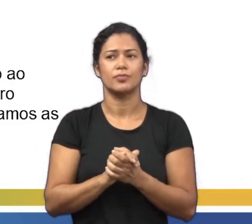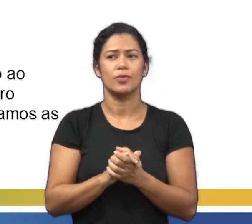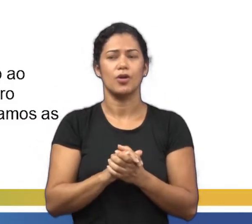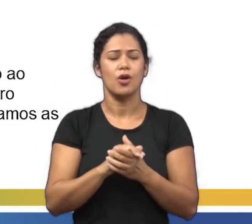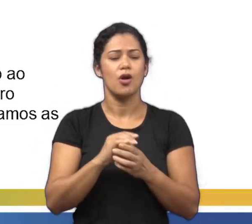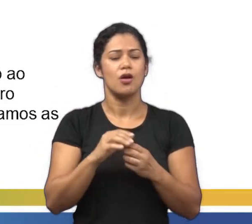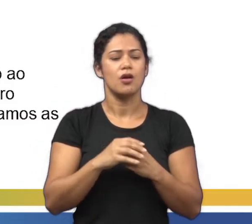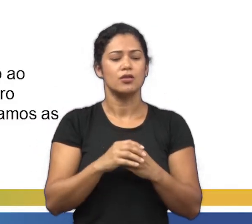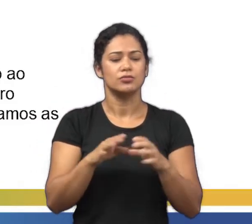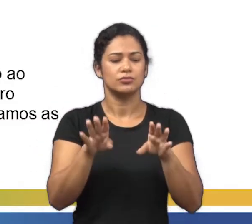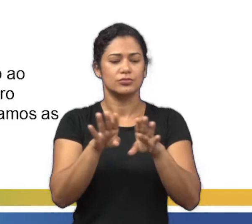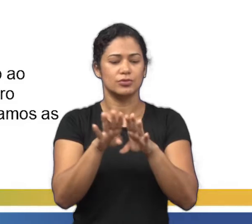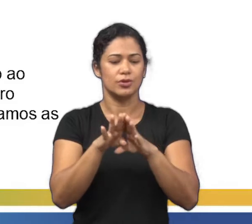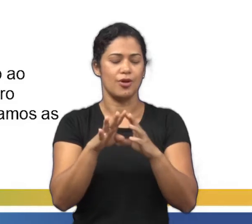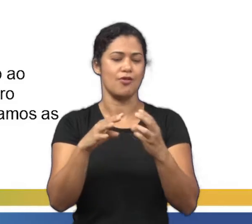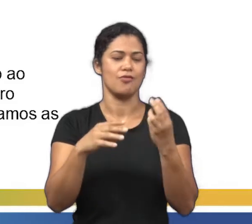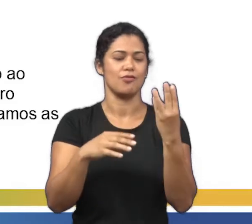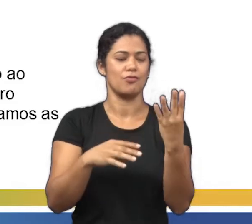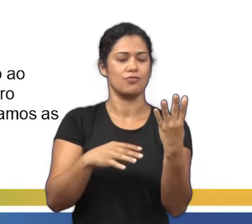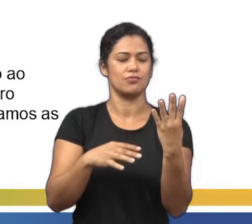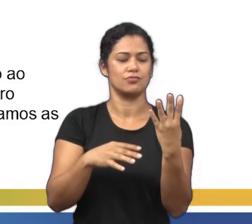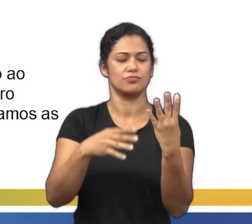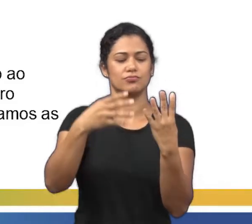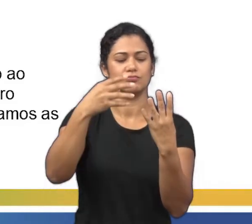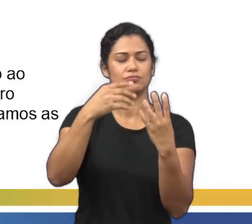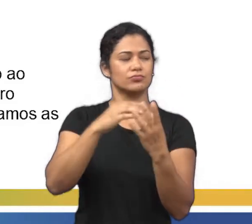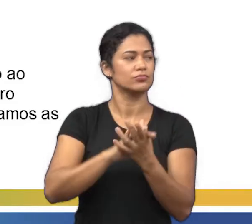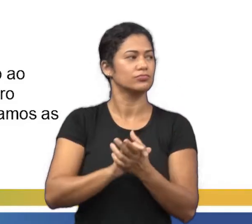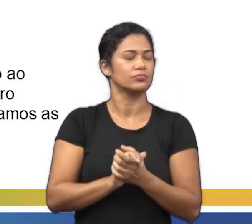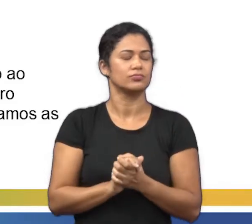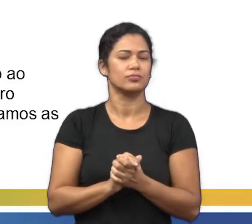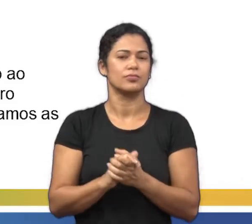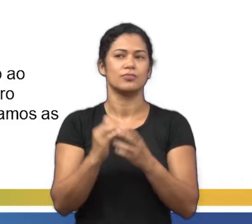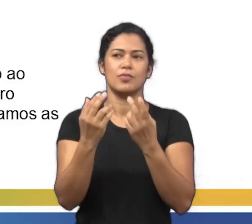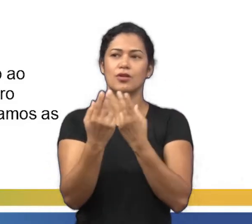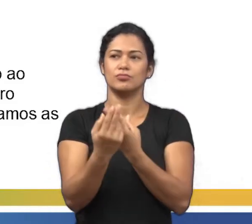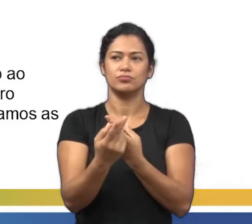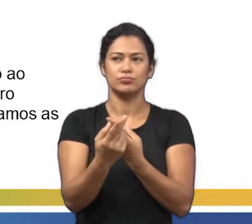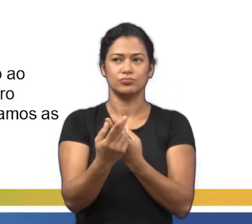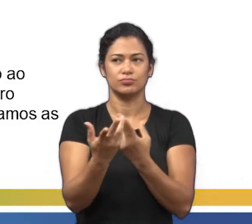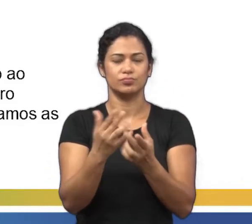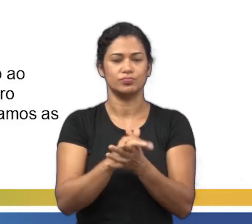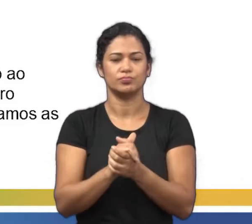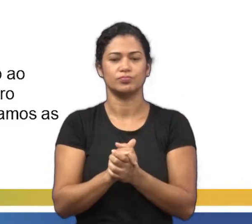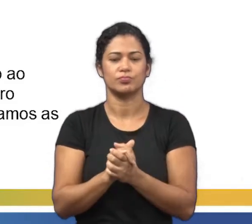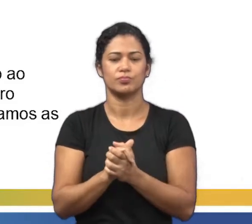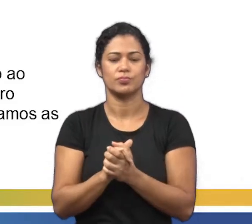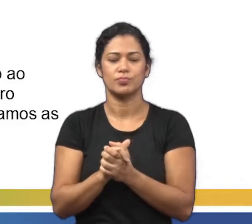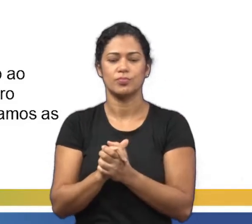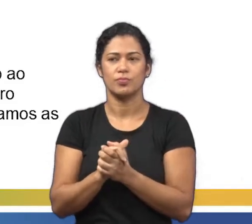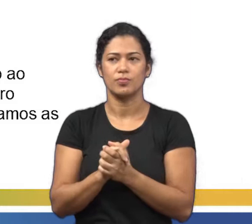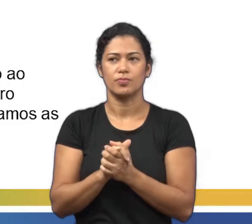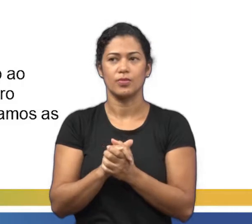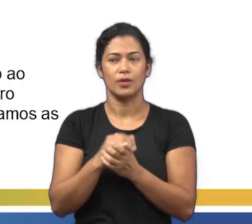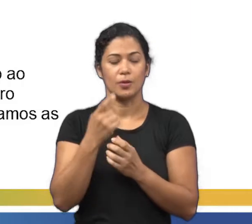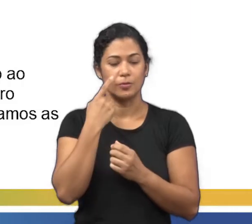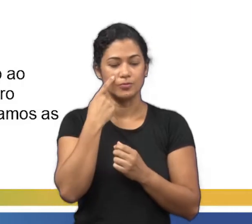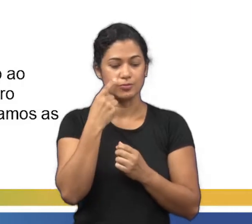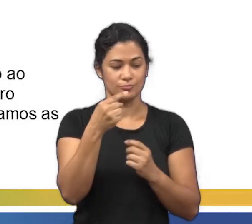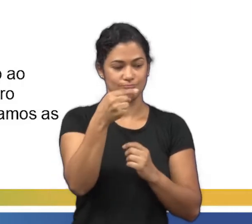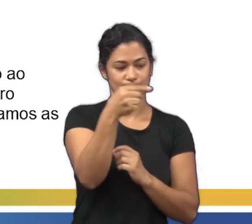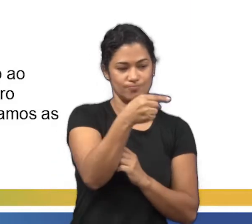4 do lado, tá bom? Mas vai significar igualzinho tá aí, do mesmo jeito. Agora, vamos analisar o sinal. Menos com